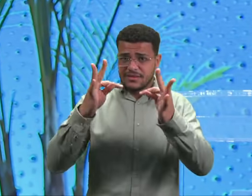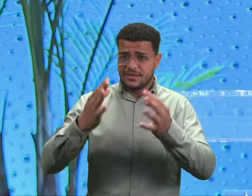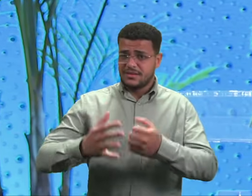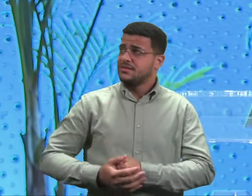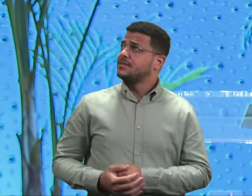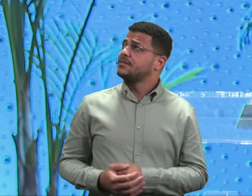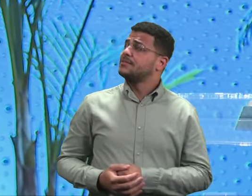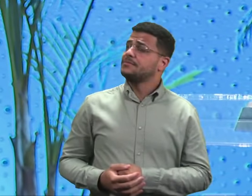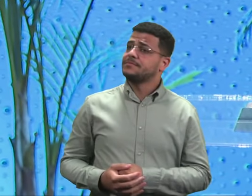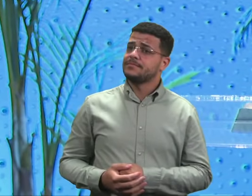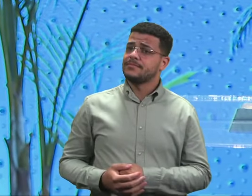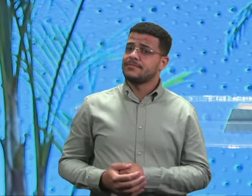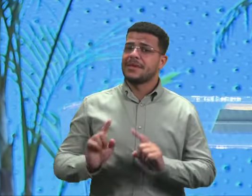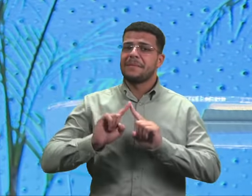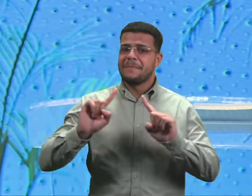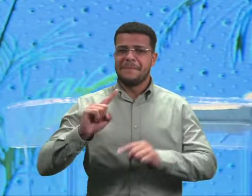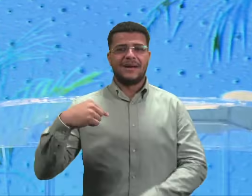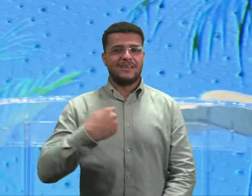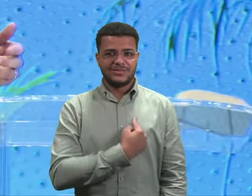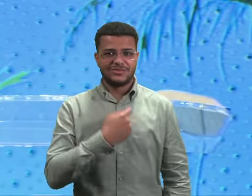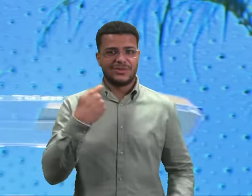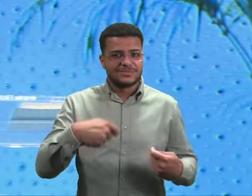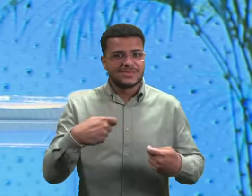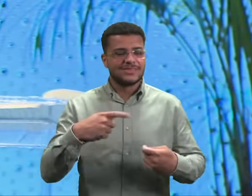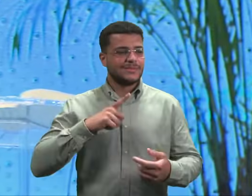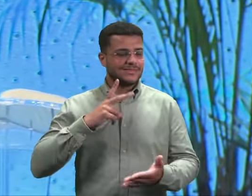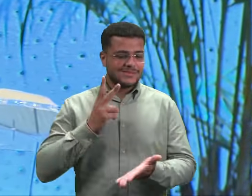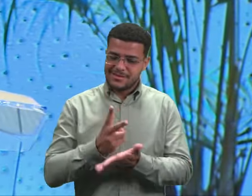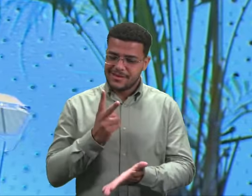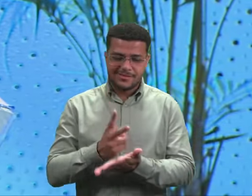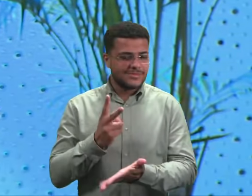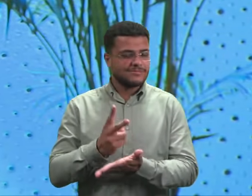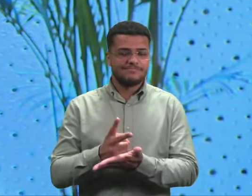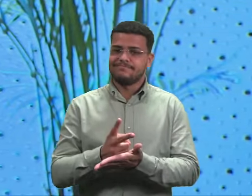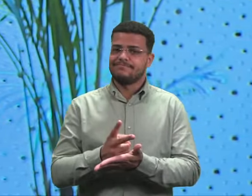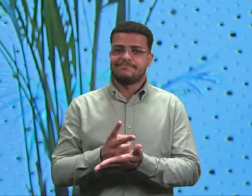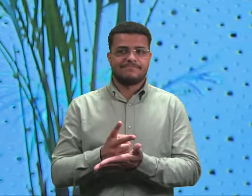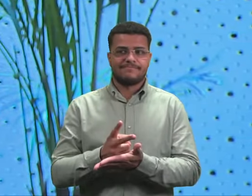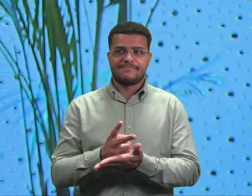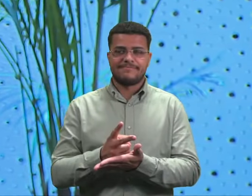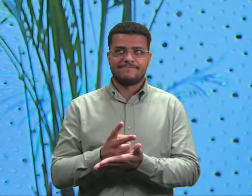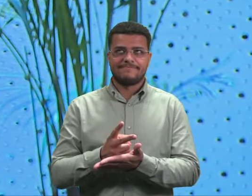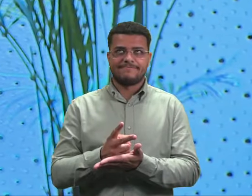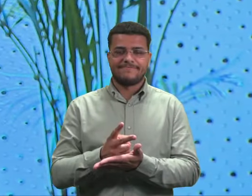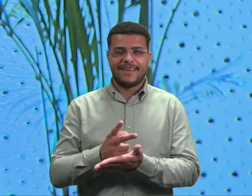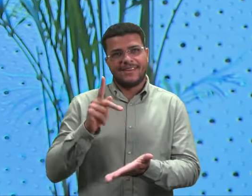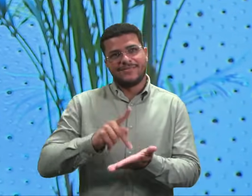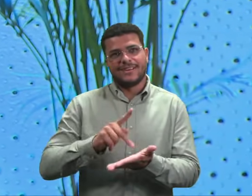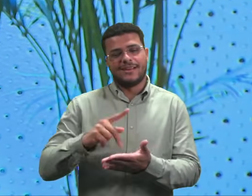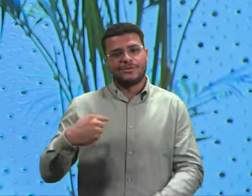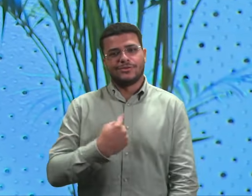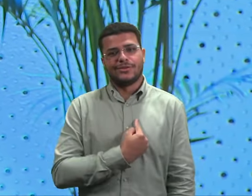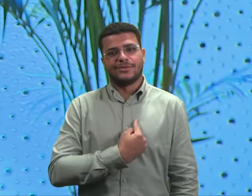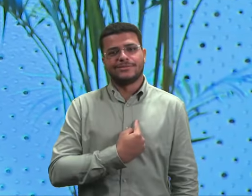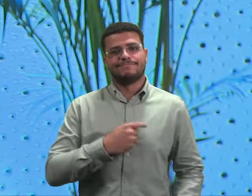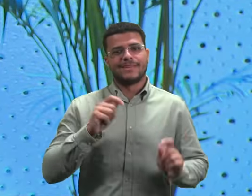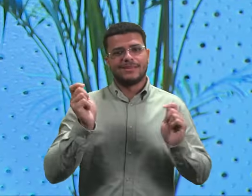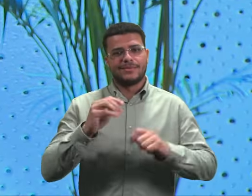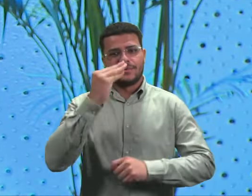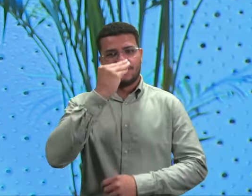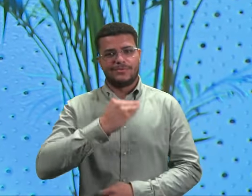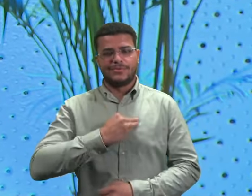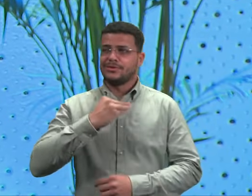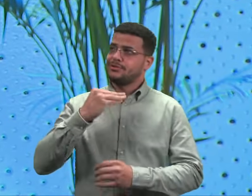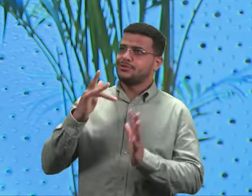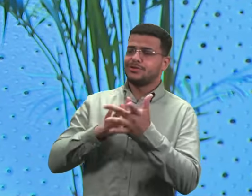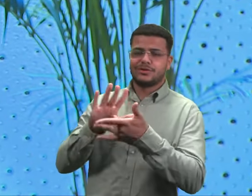você e eu podemos trair Jesus negando Ele, dormindo, fugindo, nos escondendo, mas Ele continuará nos